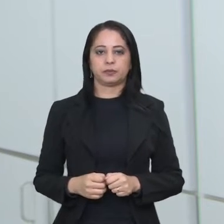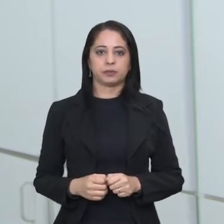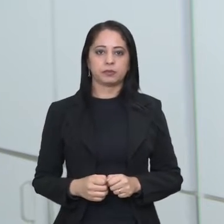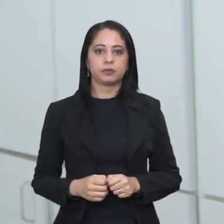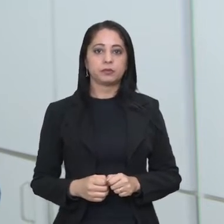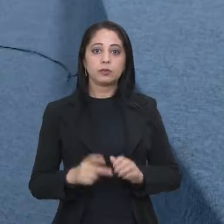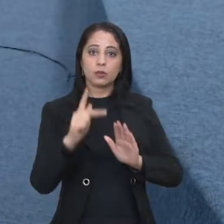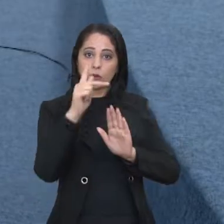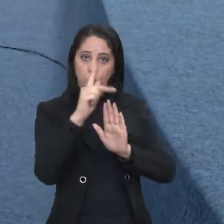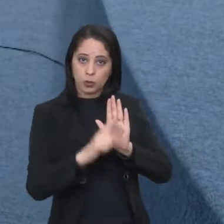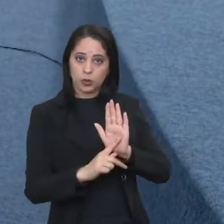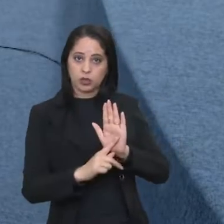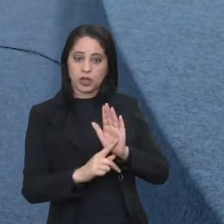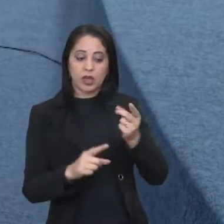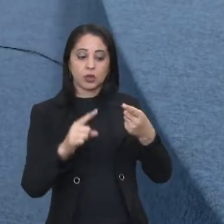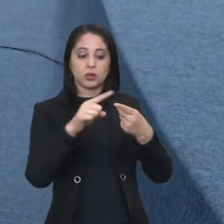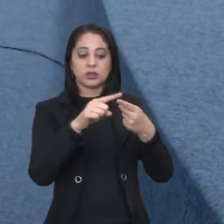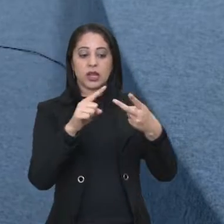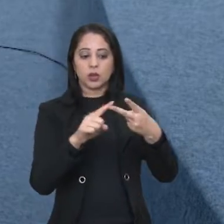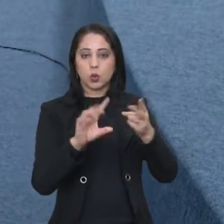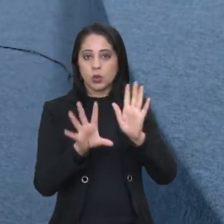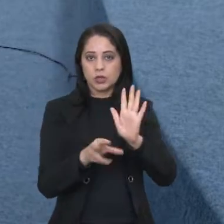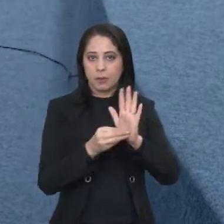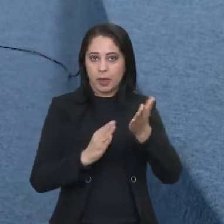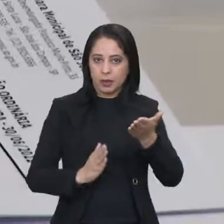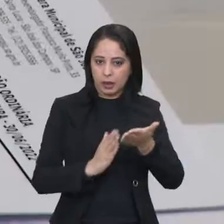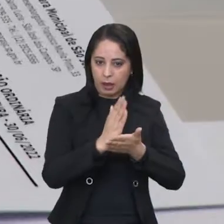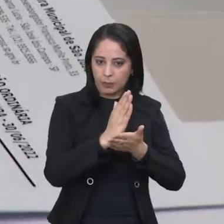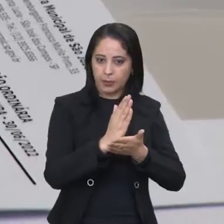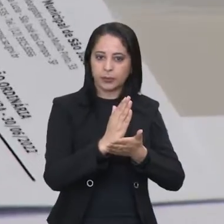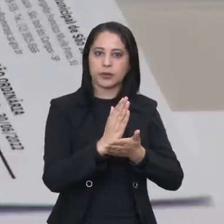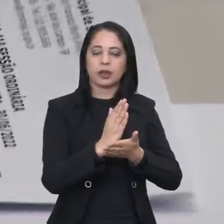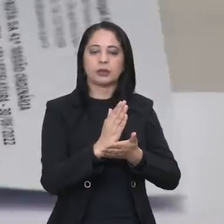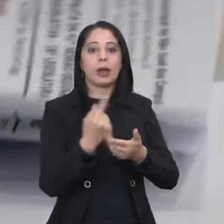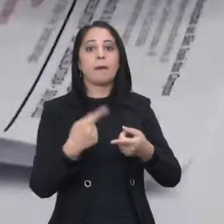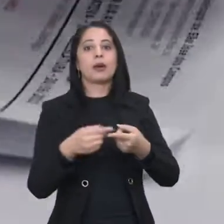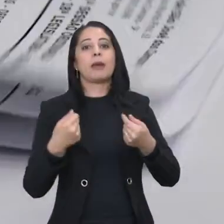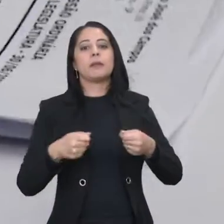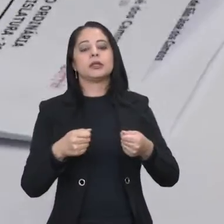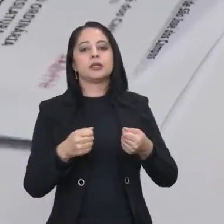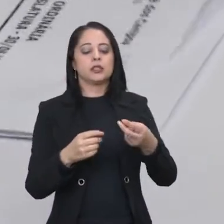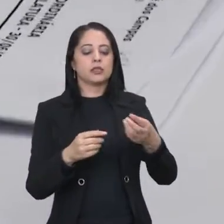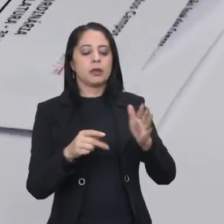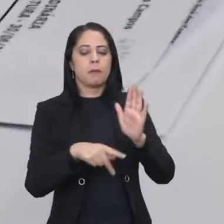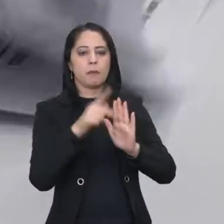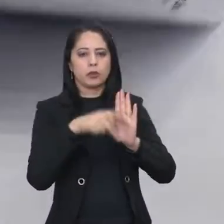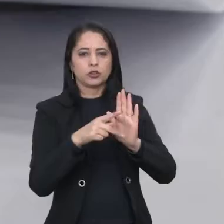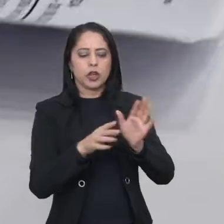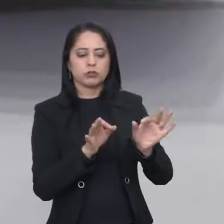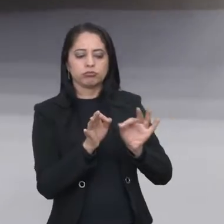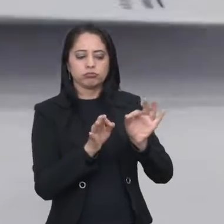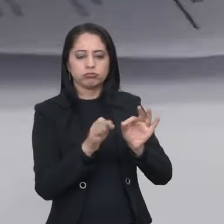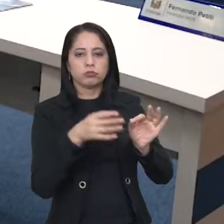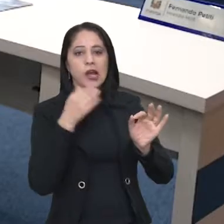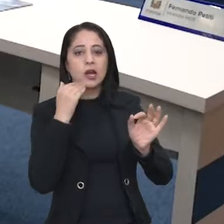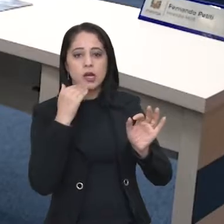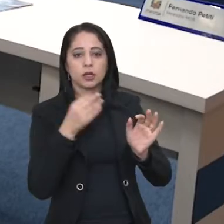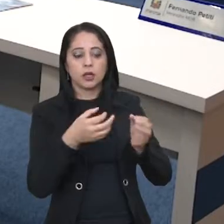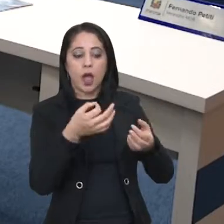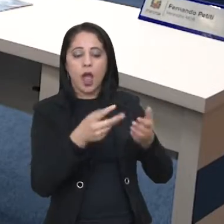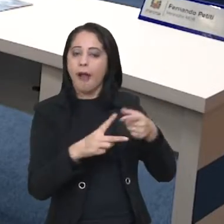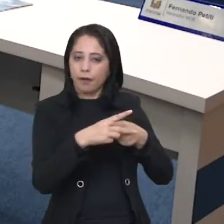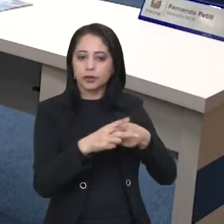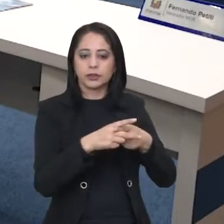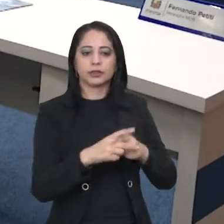do município. O projeto teve 2 emendas aprovadas para propor correções e alterações ao projeto.